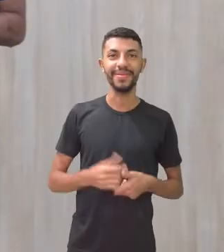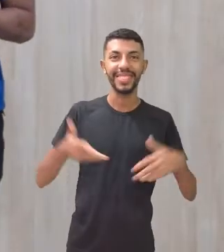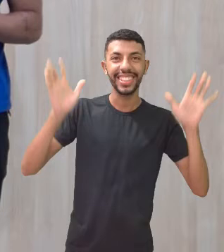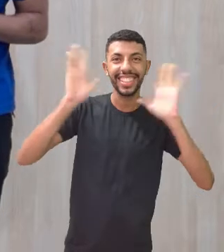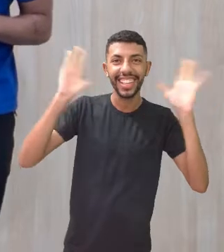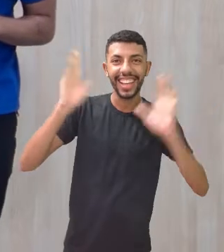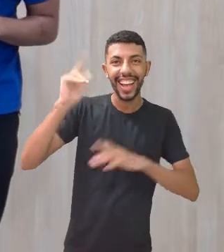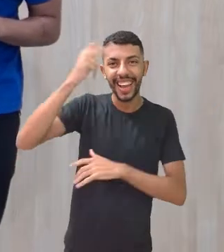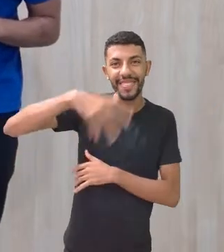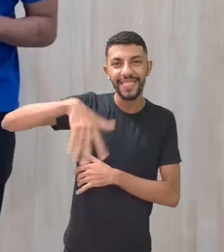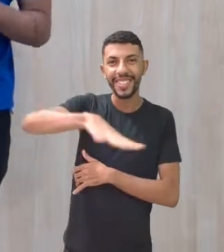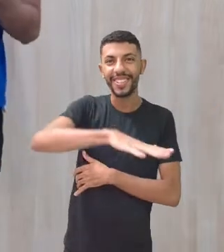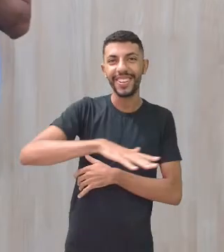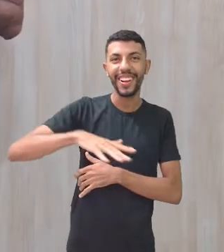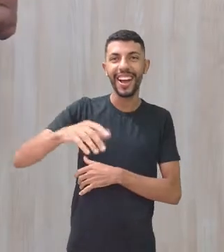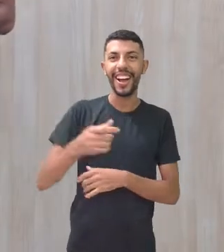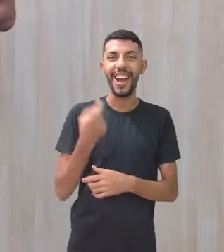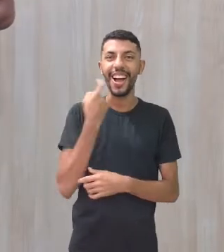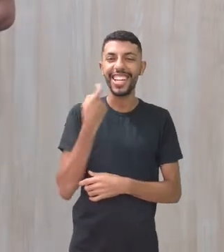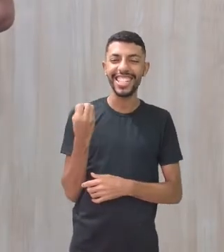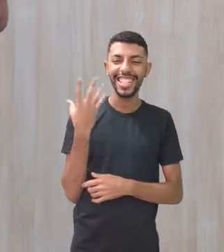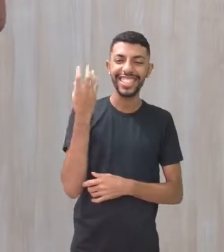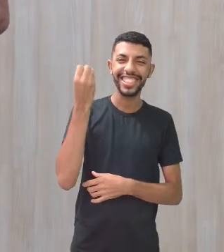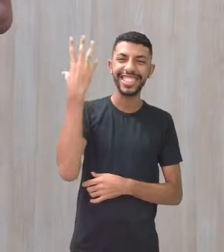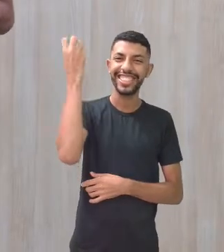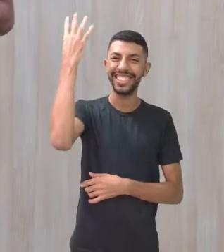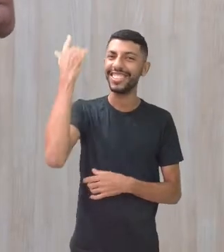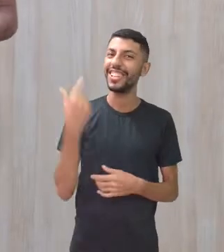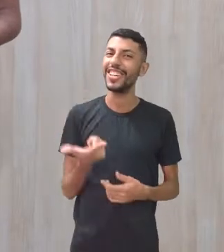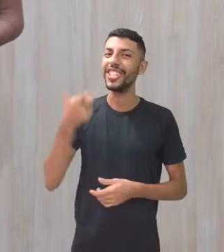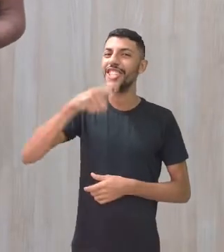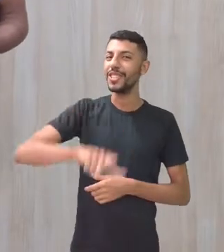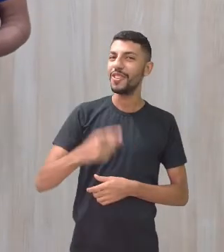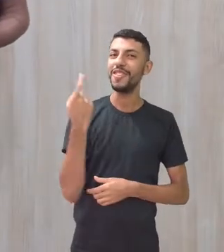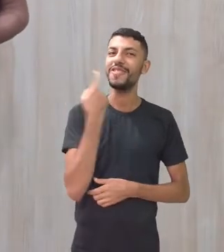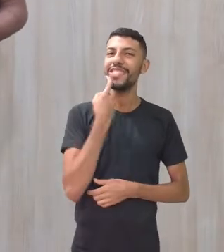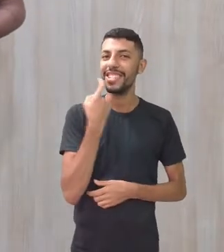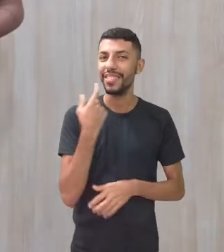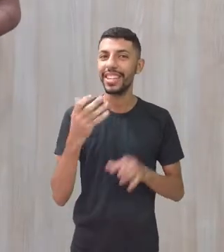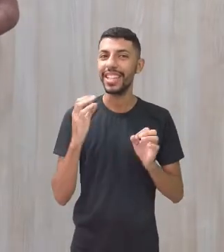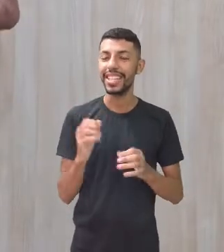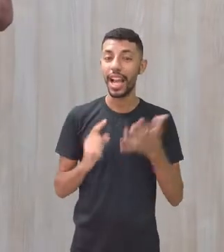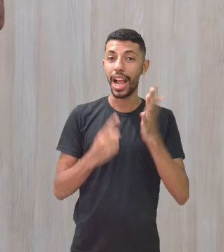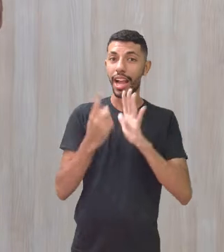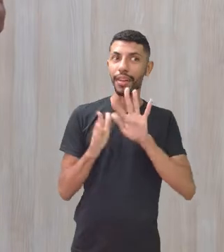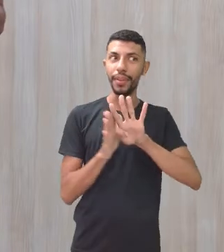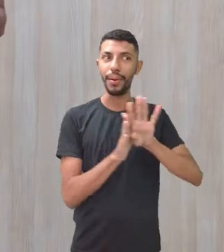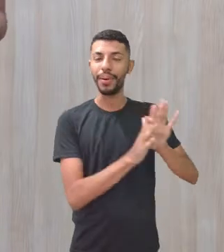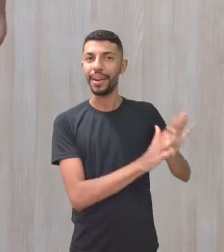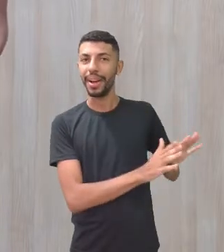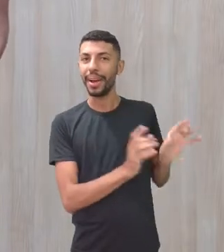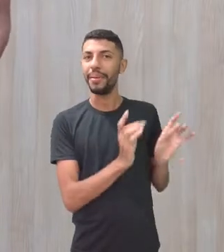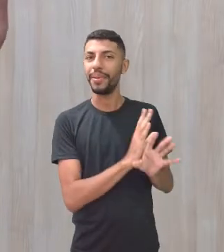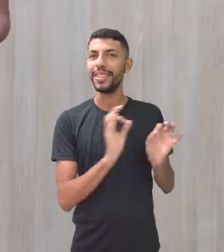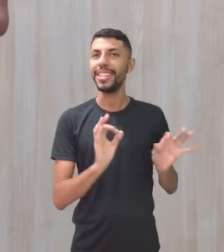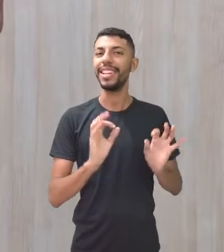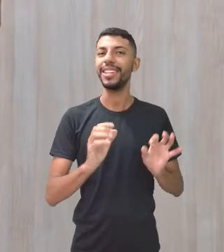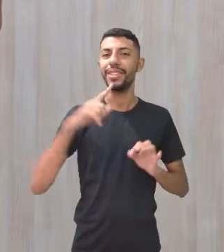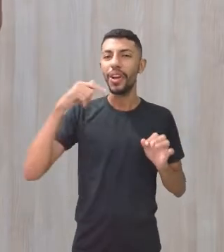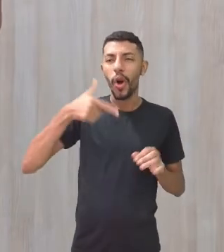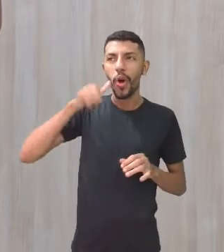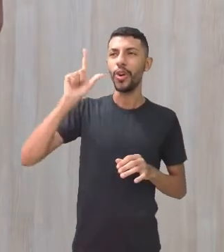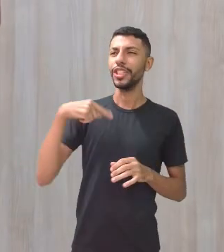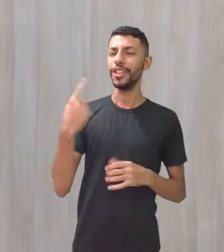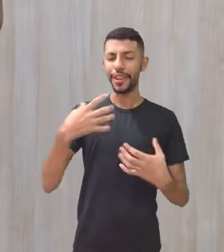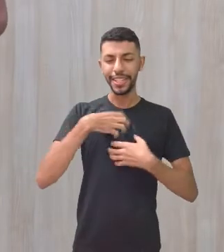aí, meu povo? Sextou, né? Mais uma sexta-feira, pós-carnaval. A gente ontem tava com a sensação de que era